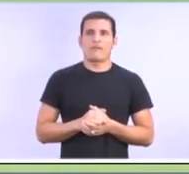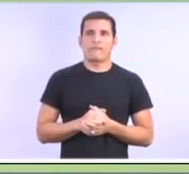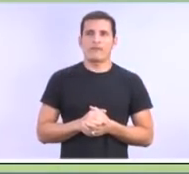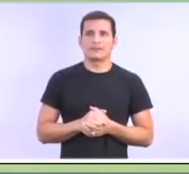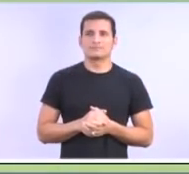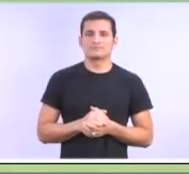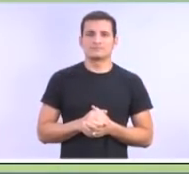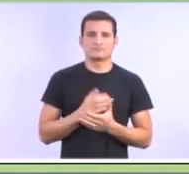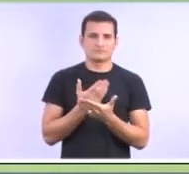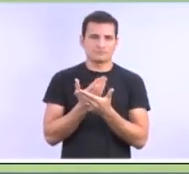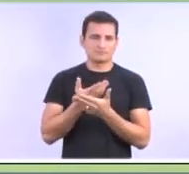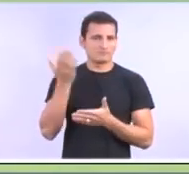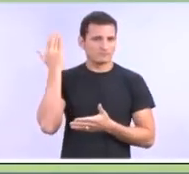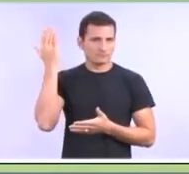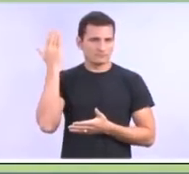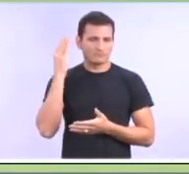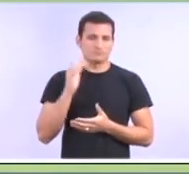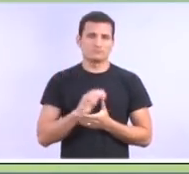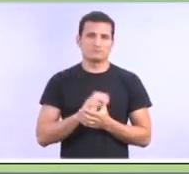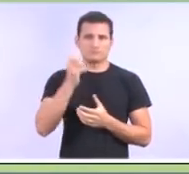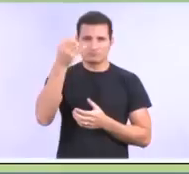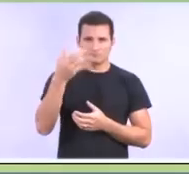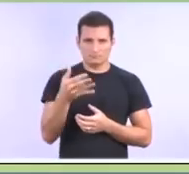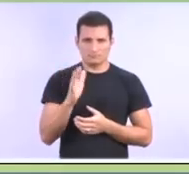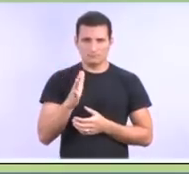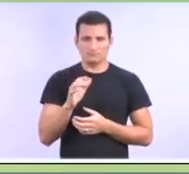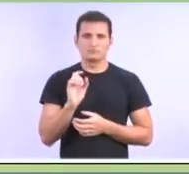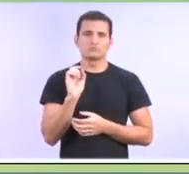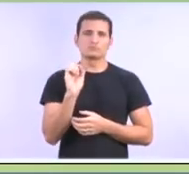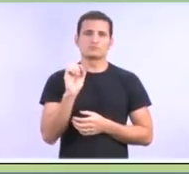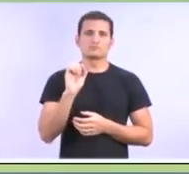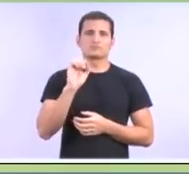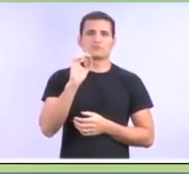aula passada nós falamos que um objeto era composto, né?